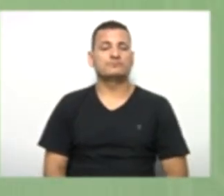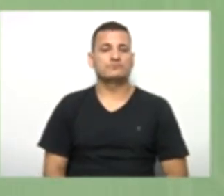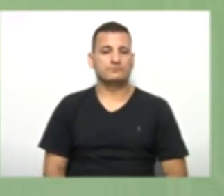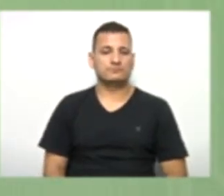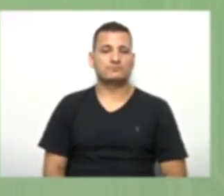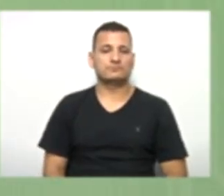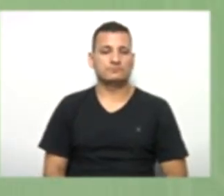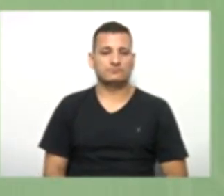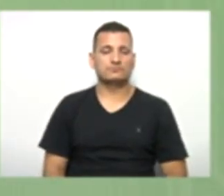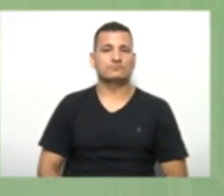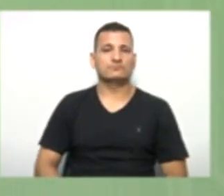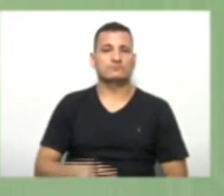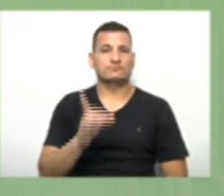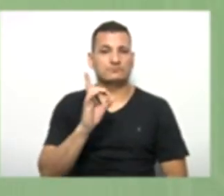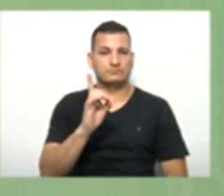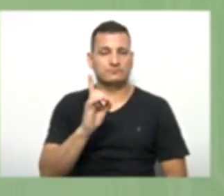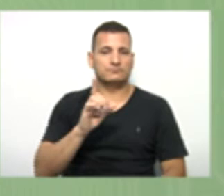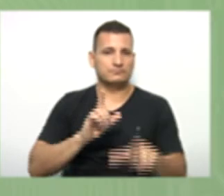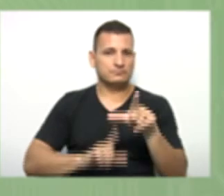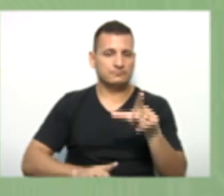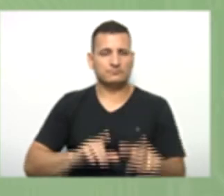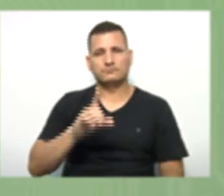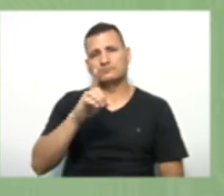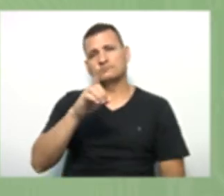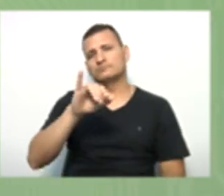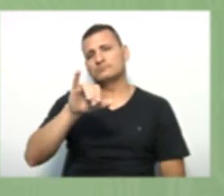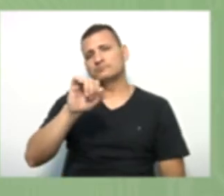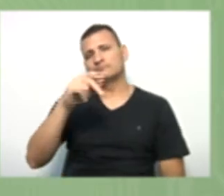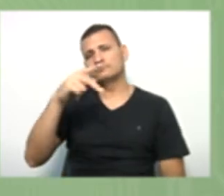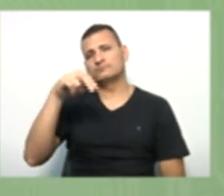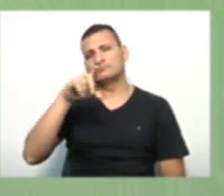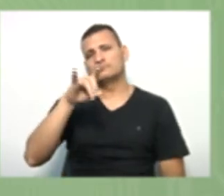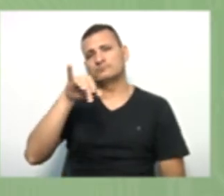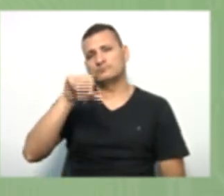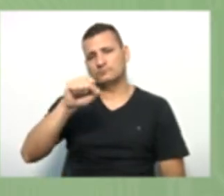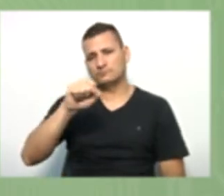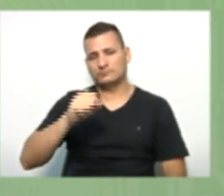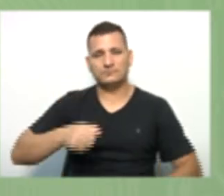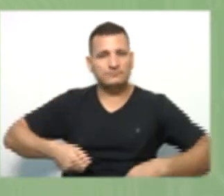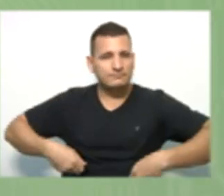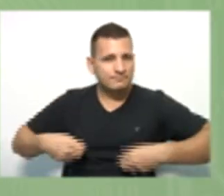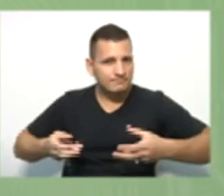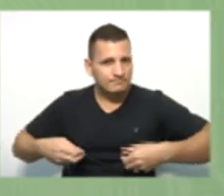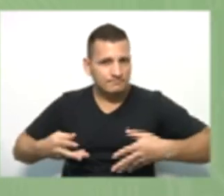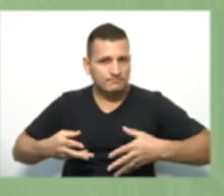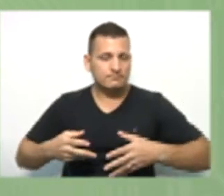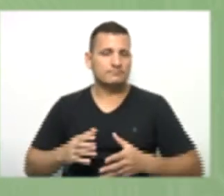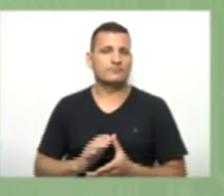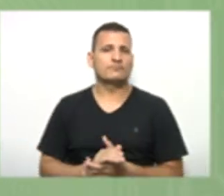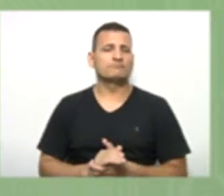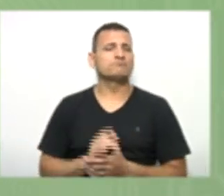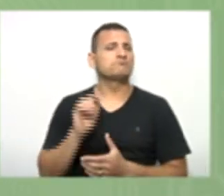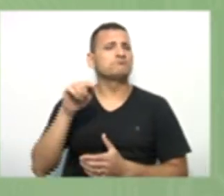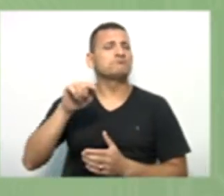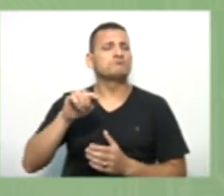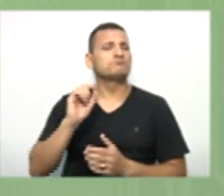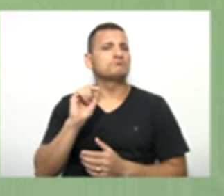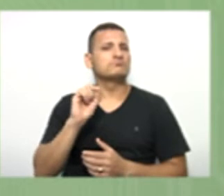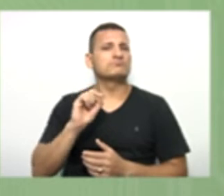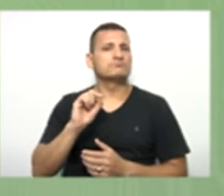nós temos a letra D. Dispêndios, despesas com depreciação. O que seria